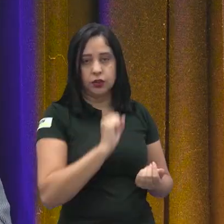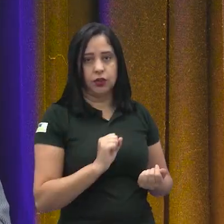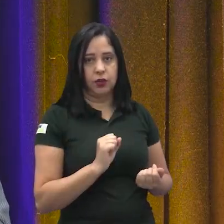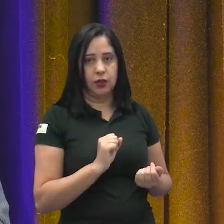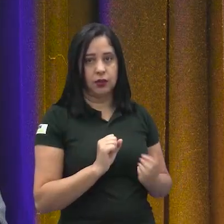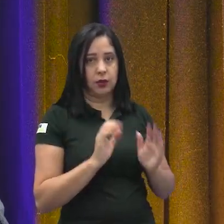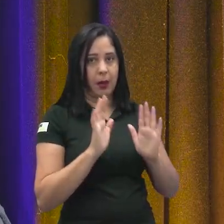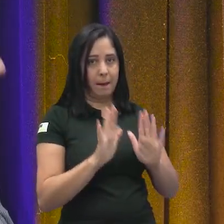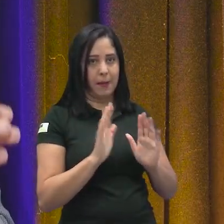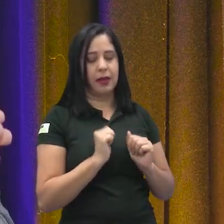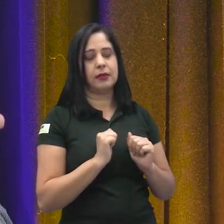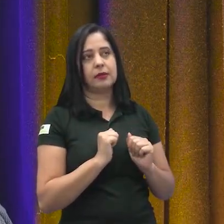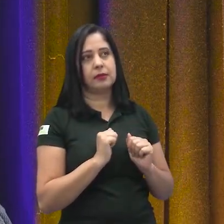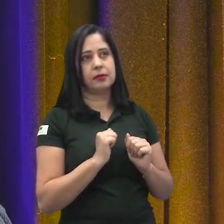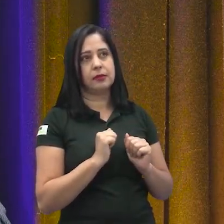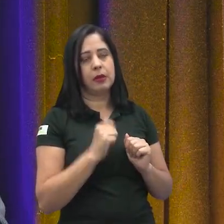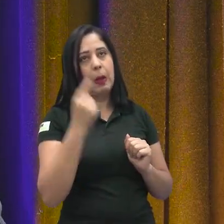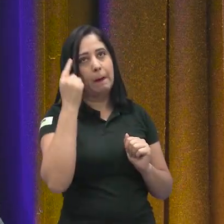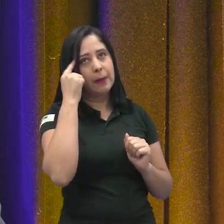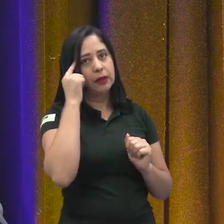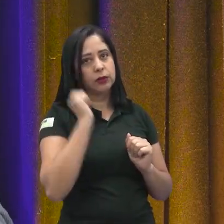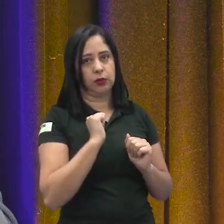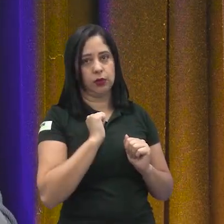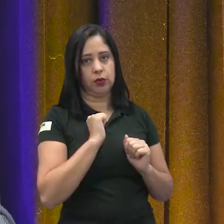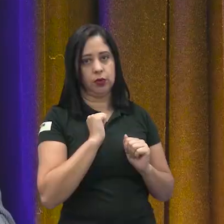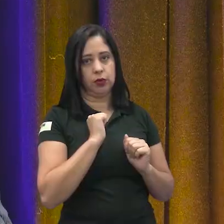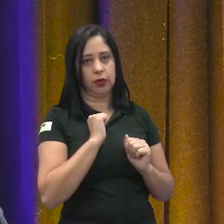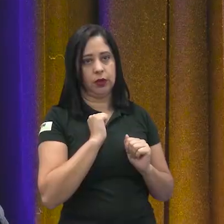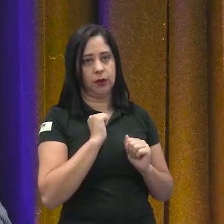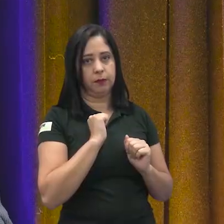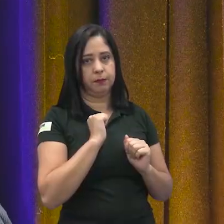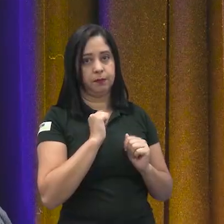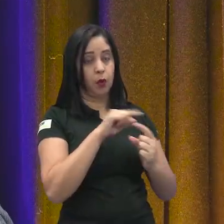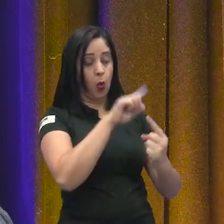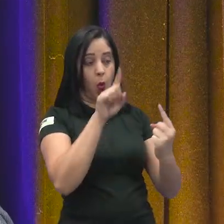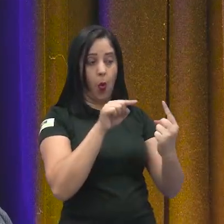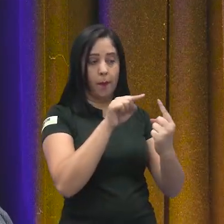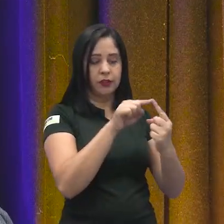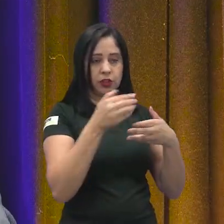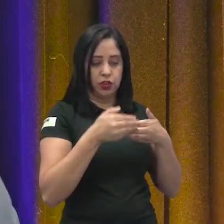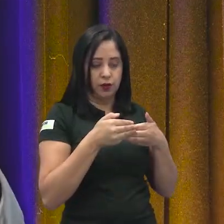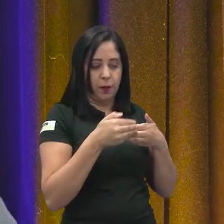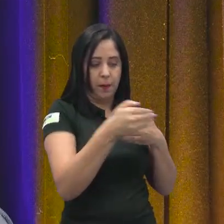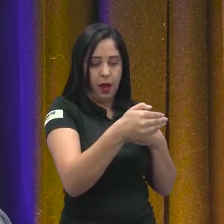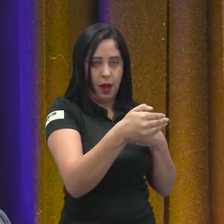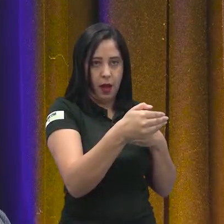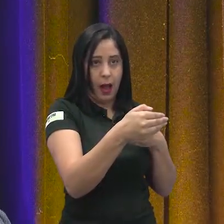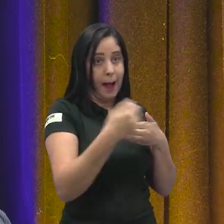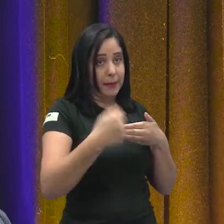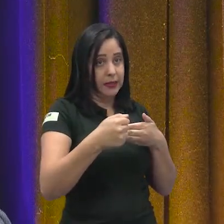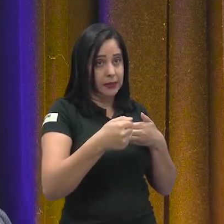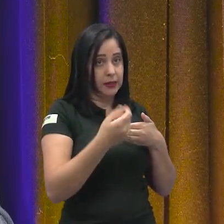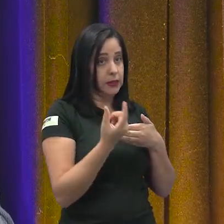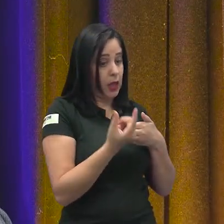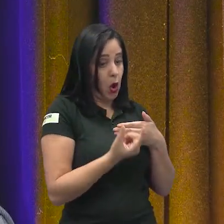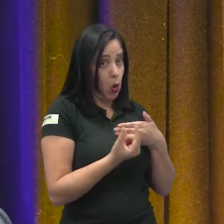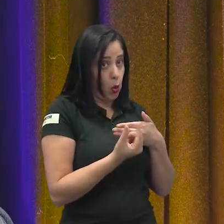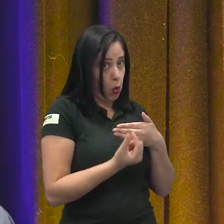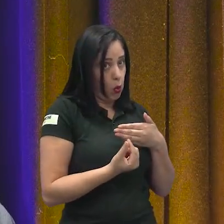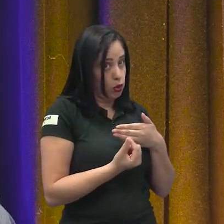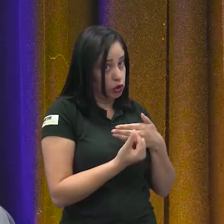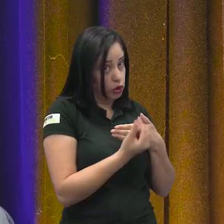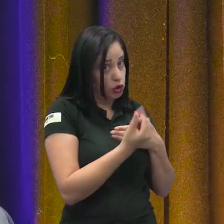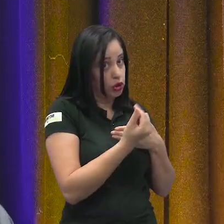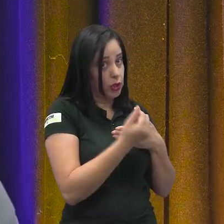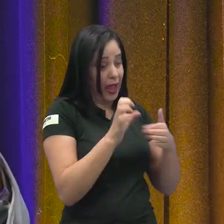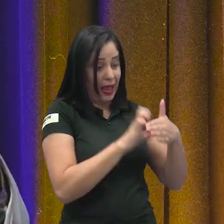digo que o resultado de curto prazo ele é importante para pagar as contas. Você não pode deixar de olhar o caixa, principalmente. O caixa garante